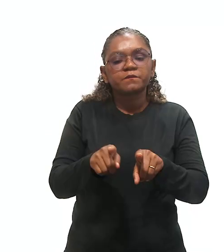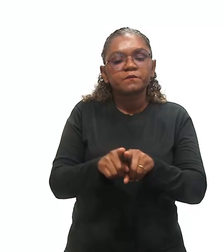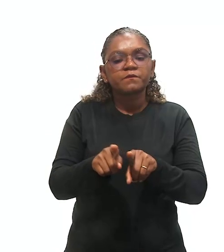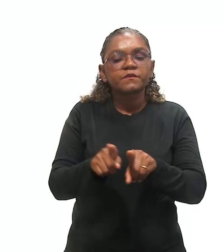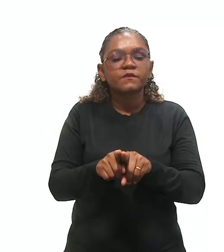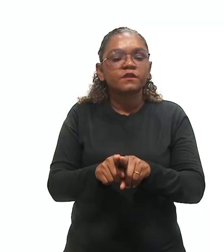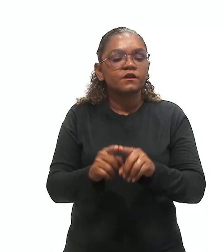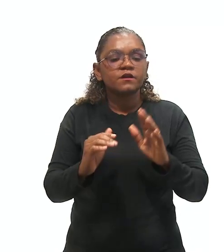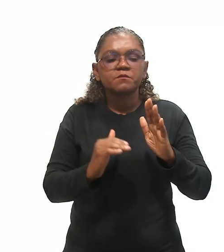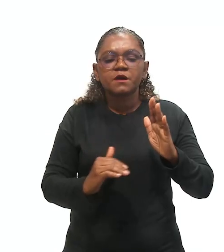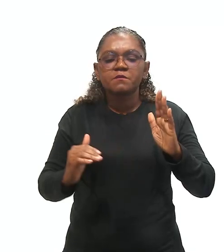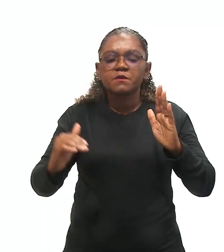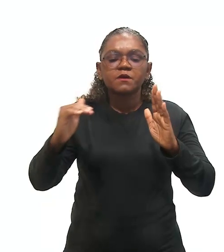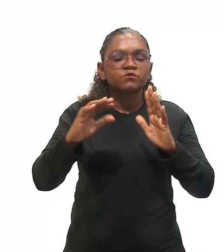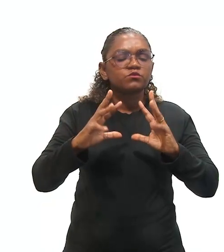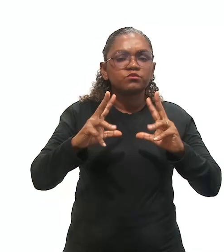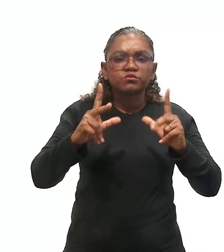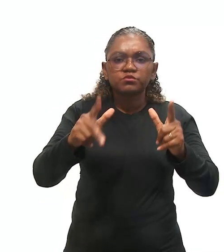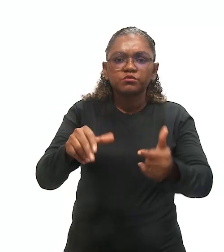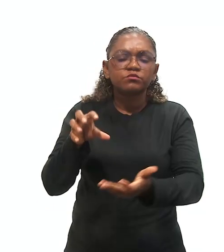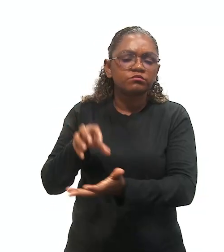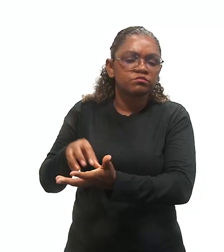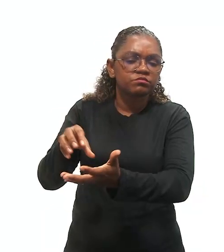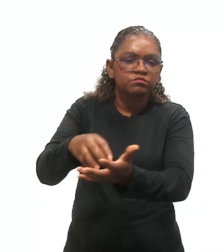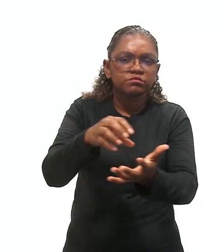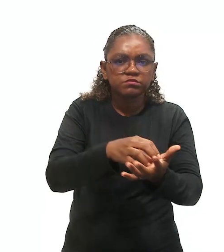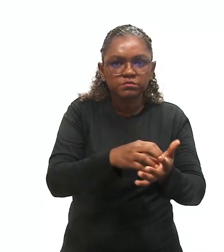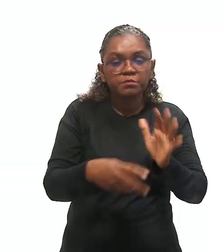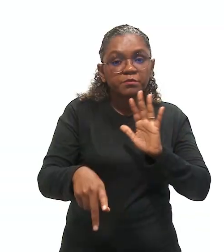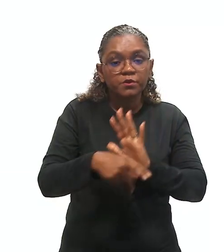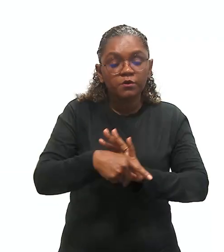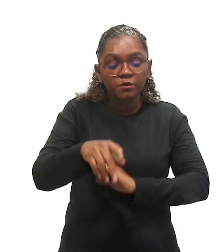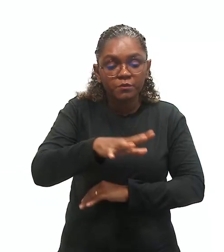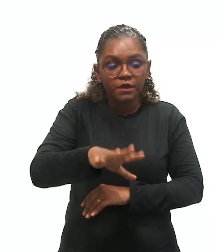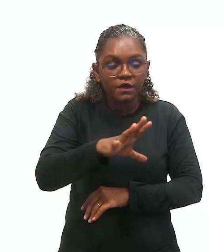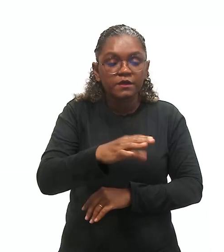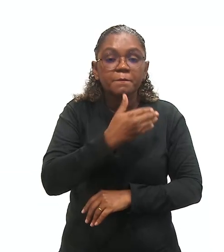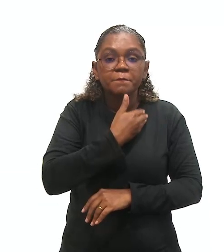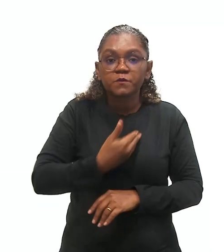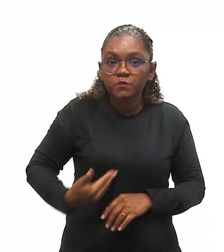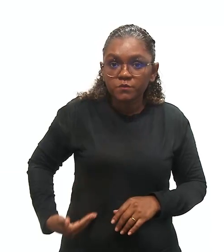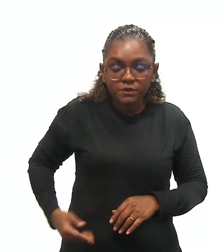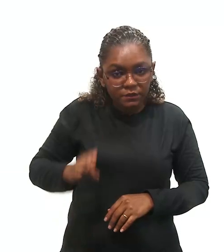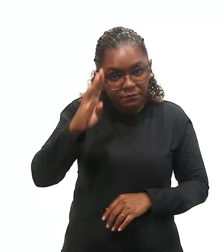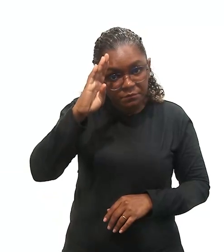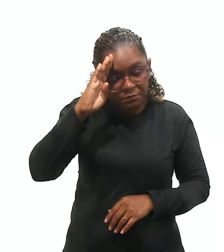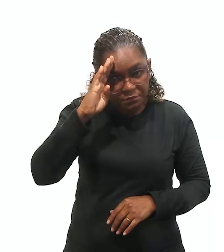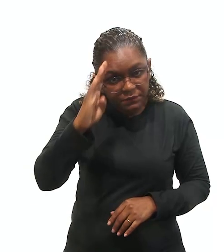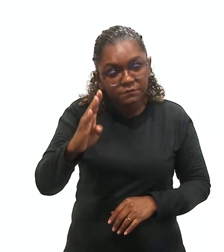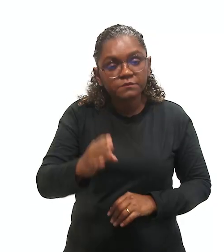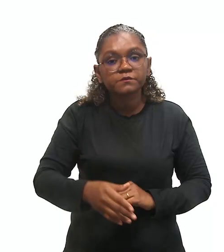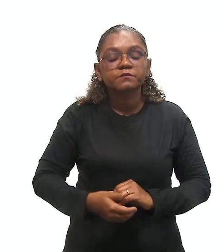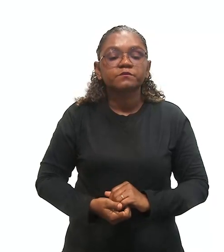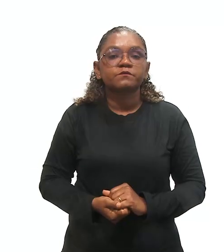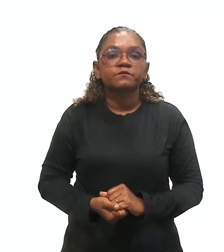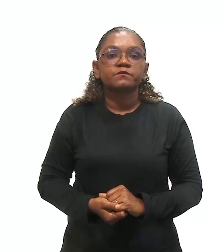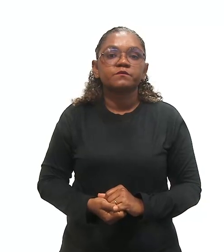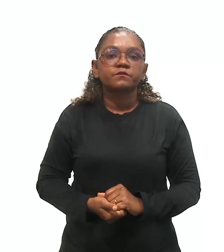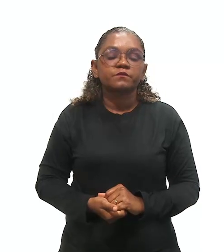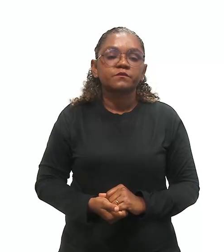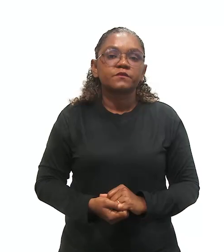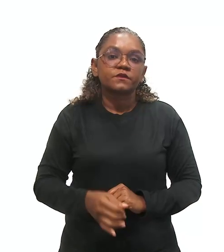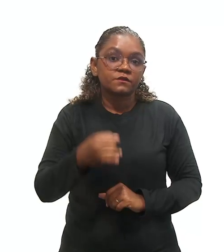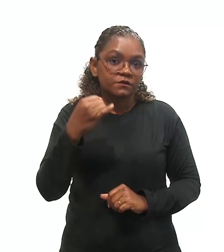fundações, instituídas e mantidas pelo poder público. Houve